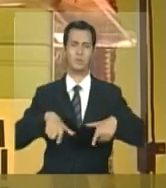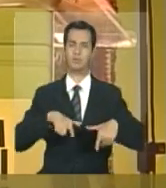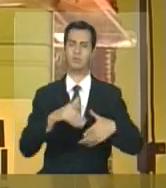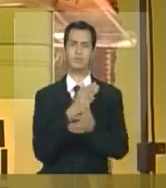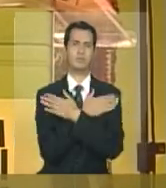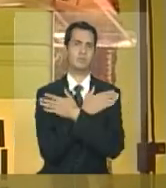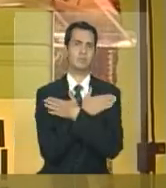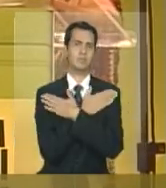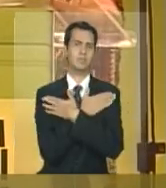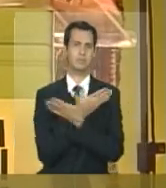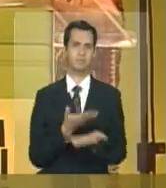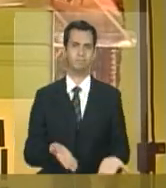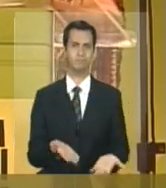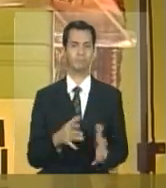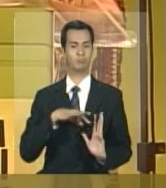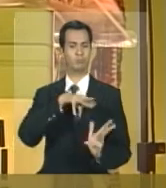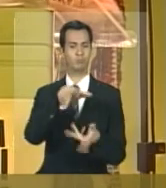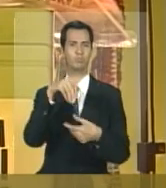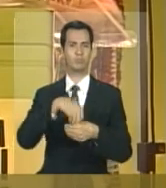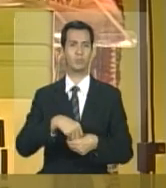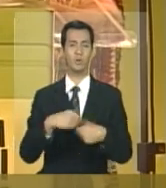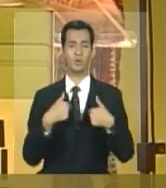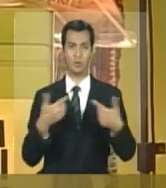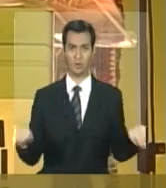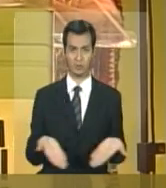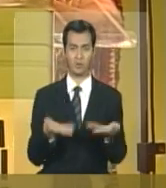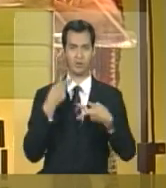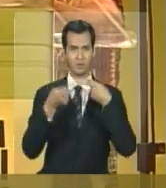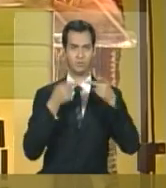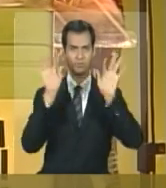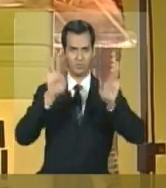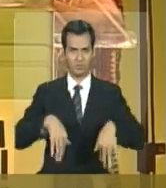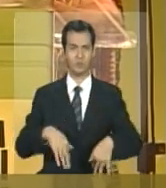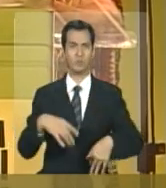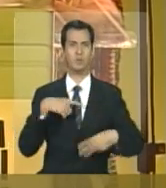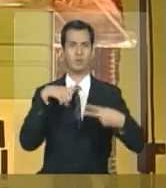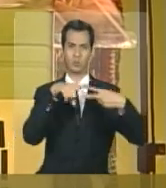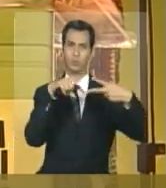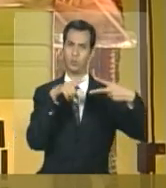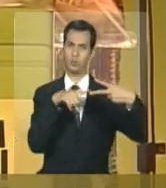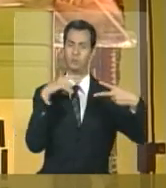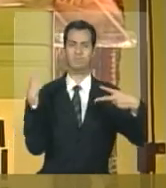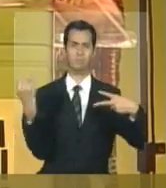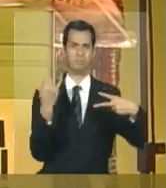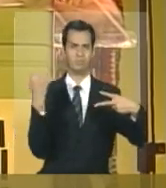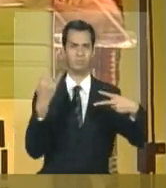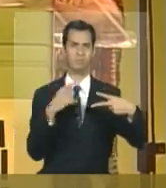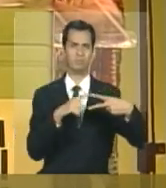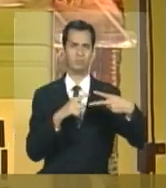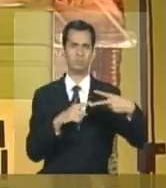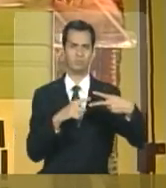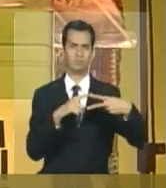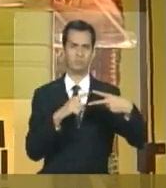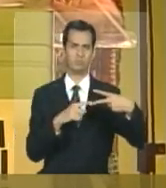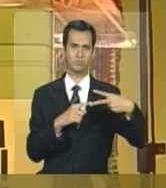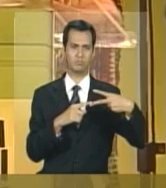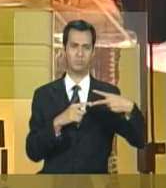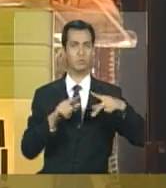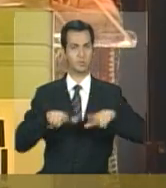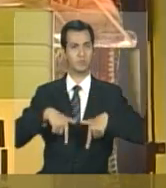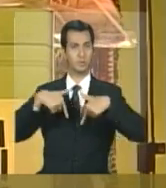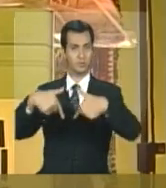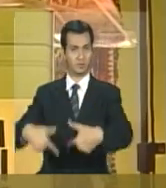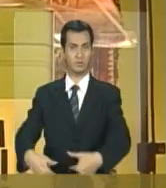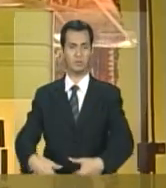inteiro. Finalizo colocando duas questões para os grandes desafios que